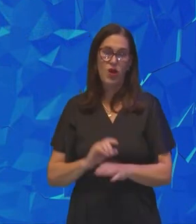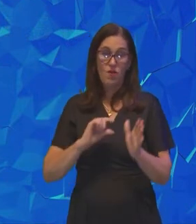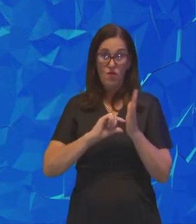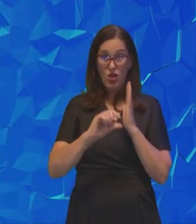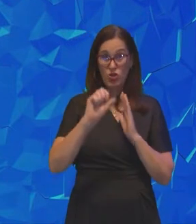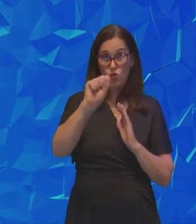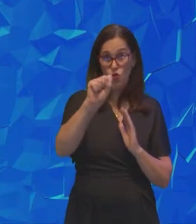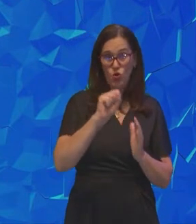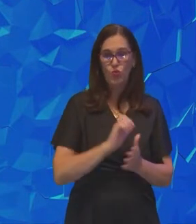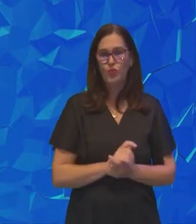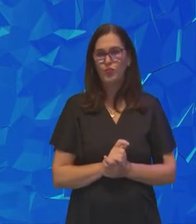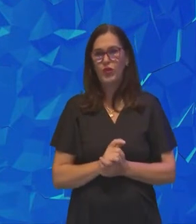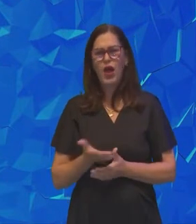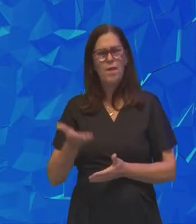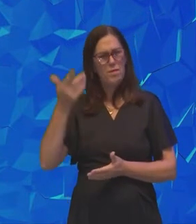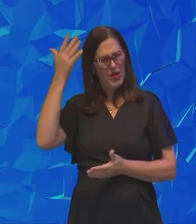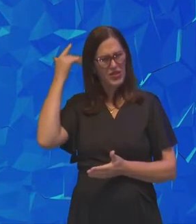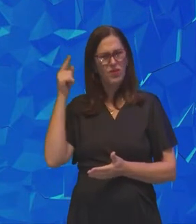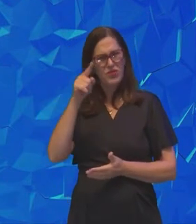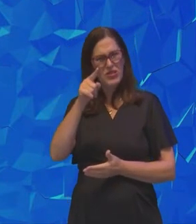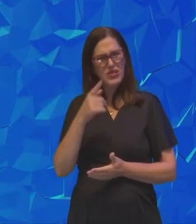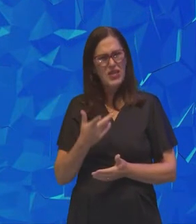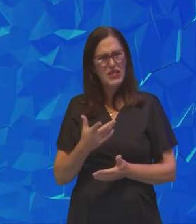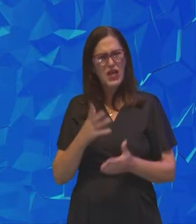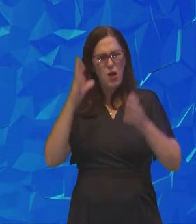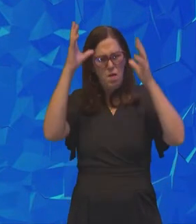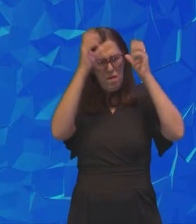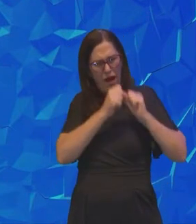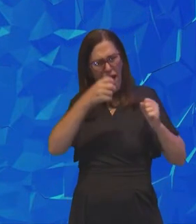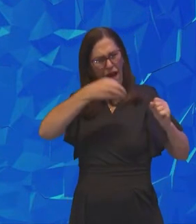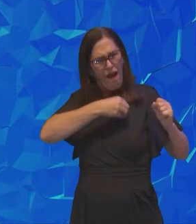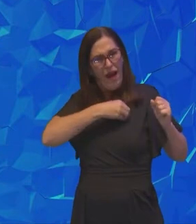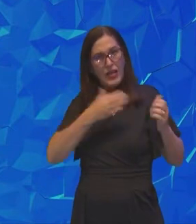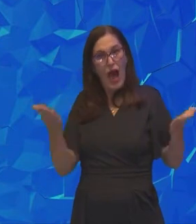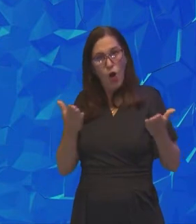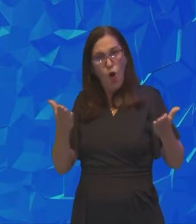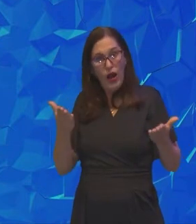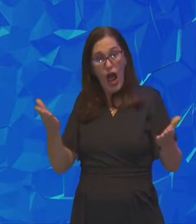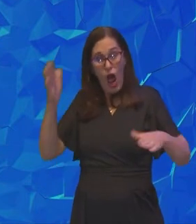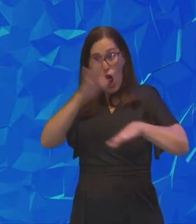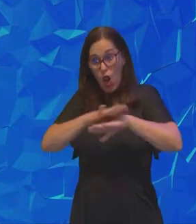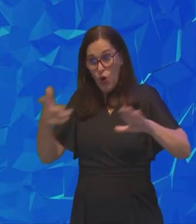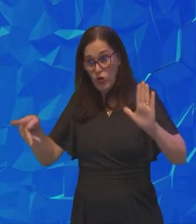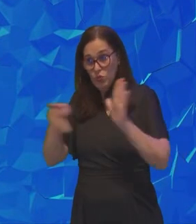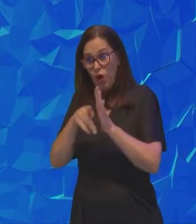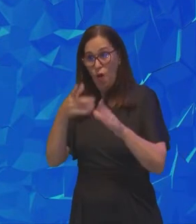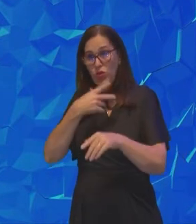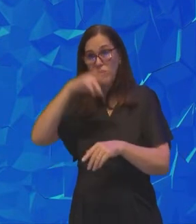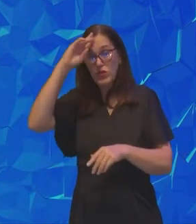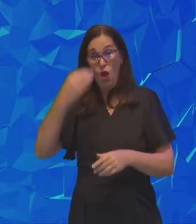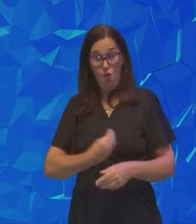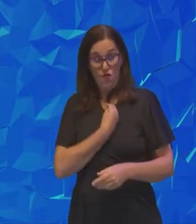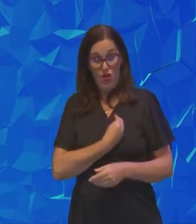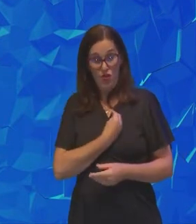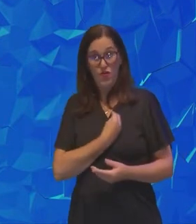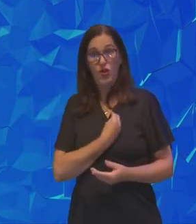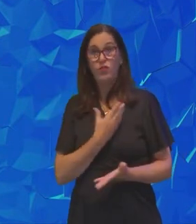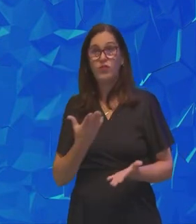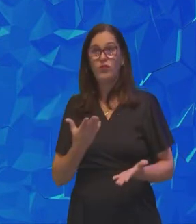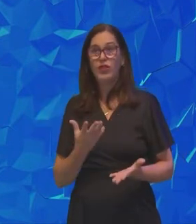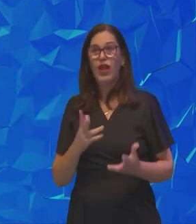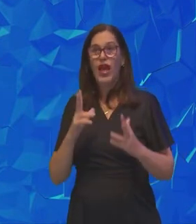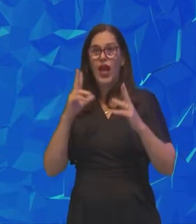8: porque no passado vocês eram trevas, mas agora são luz no Senhor, vivam, portanto,